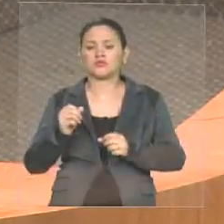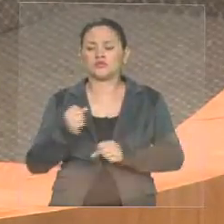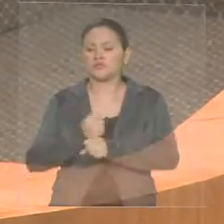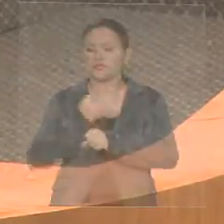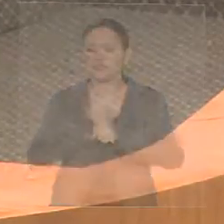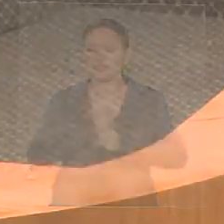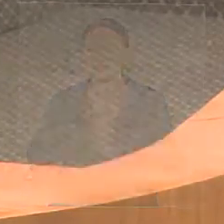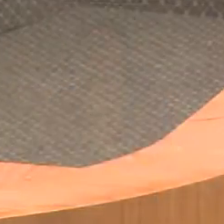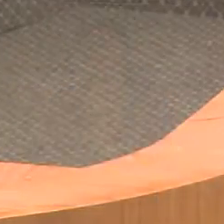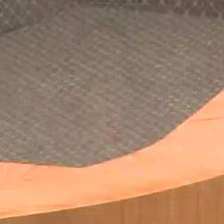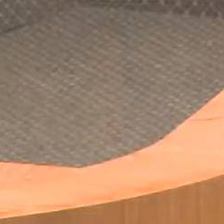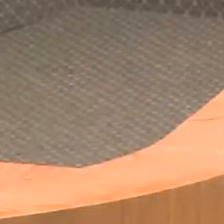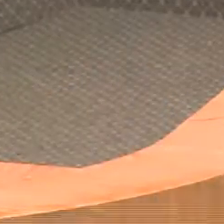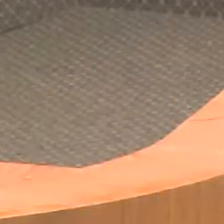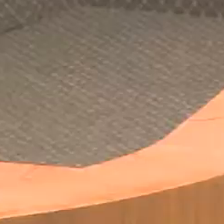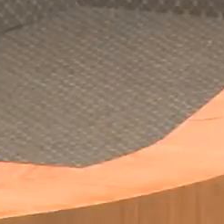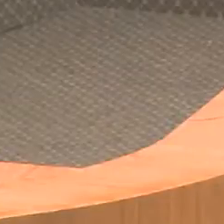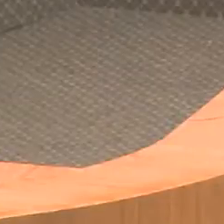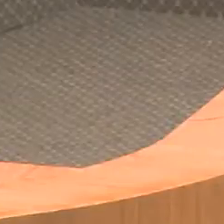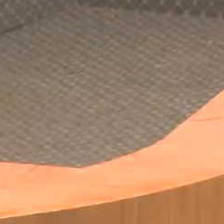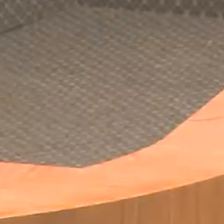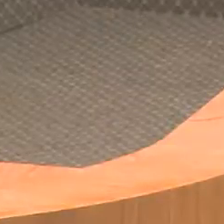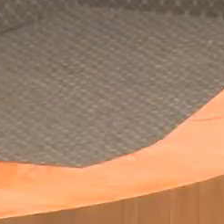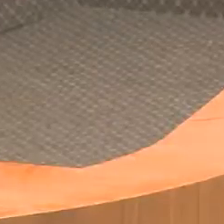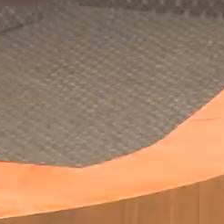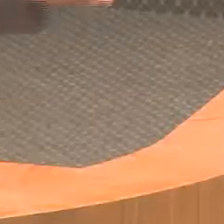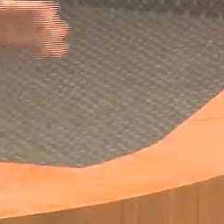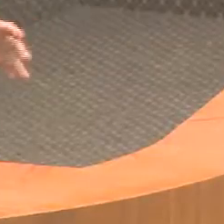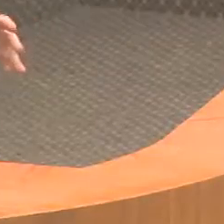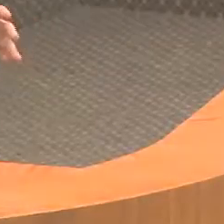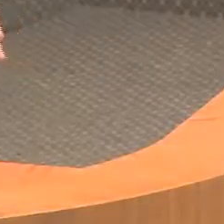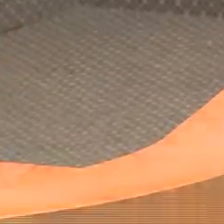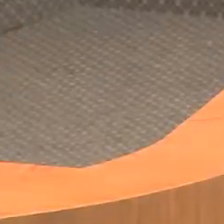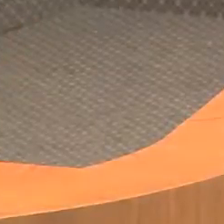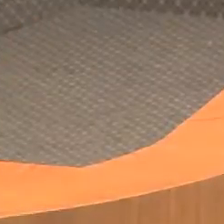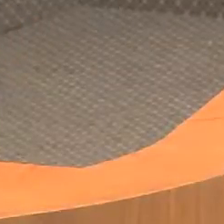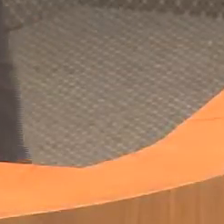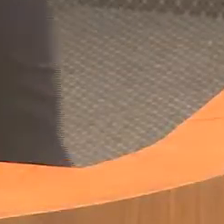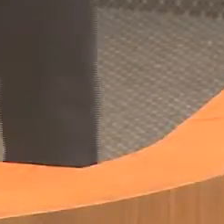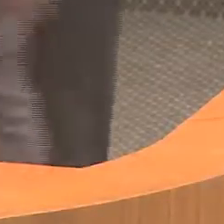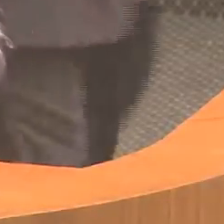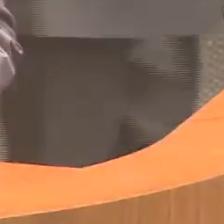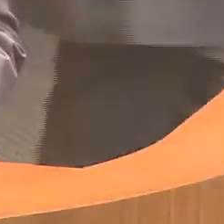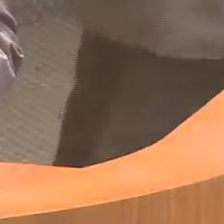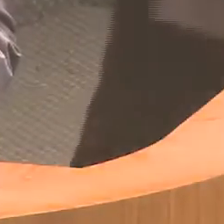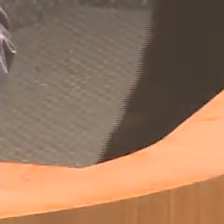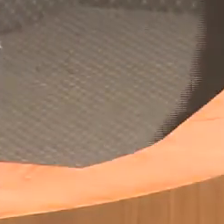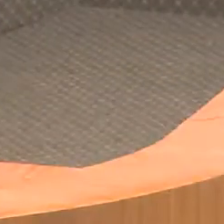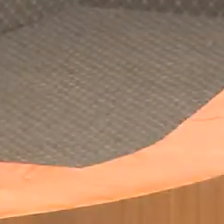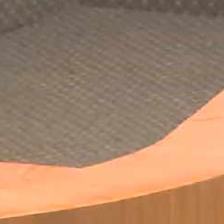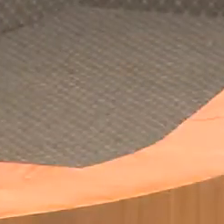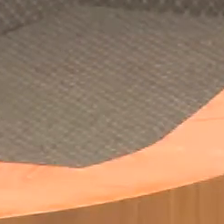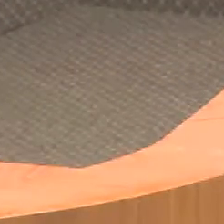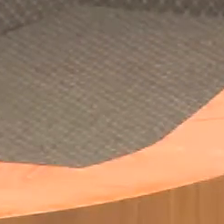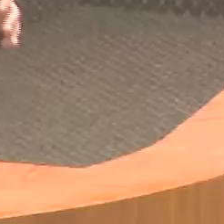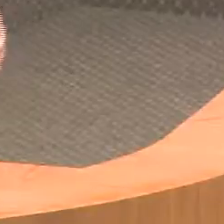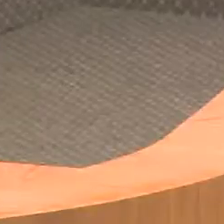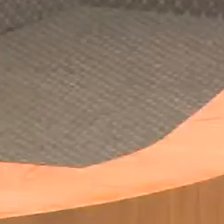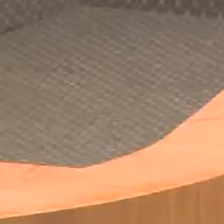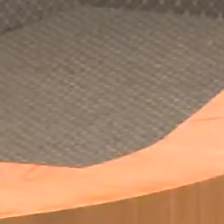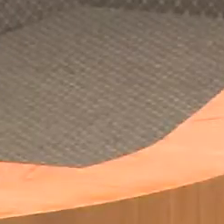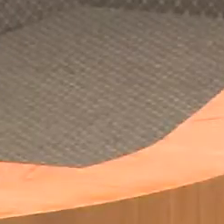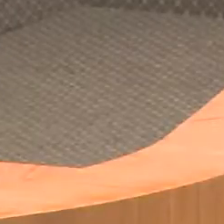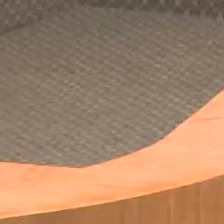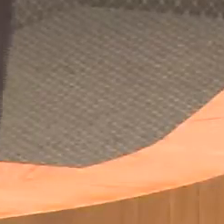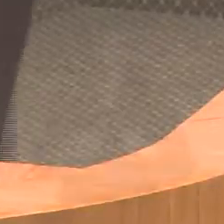engenho como uma pérola e deixar o entorno sem a devida sintonia. Então, é preciso